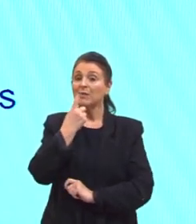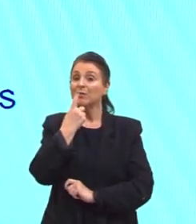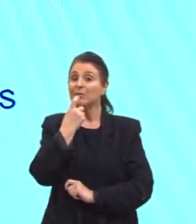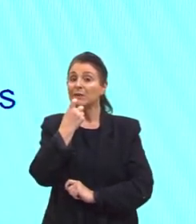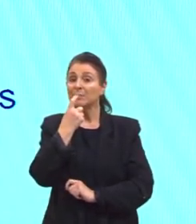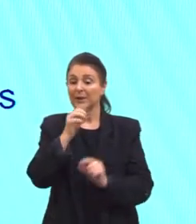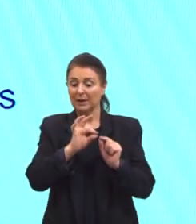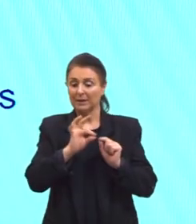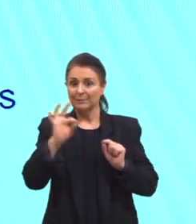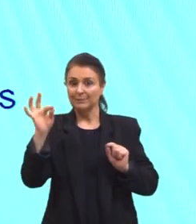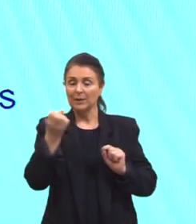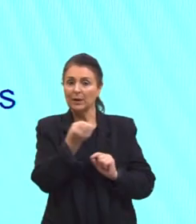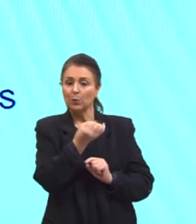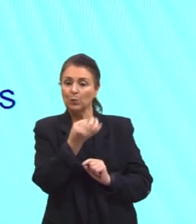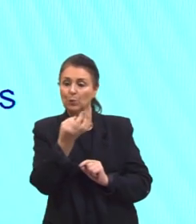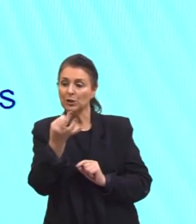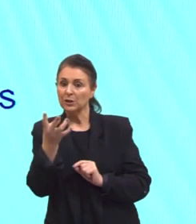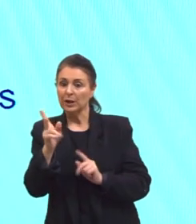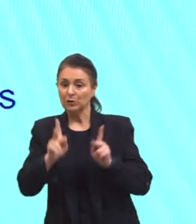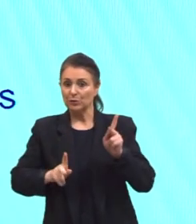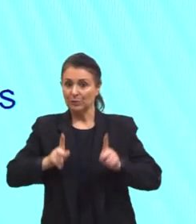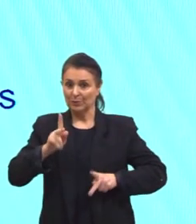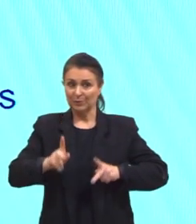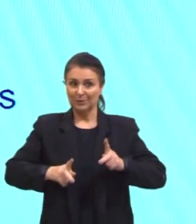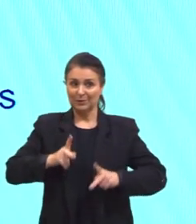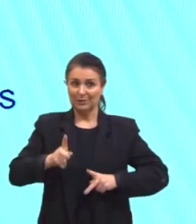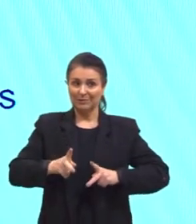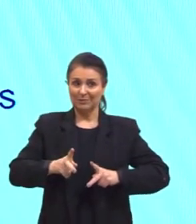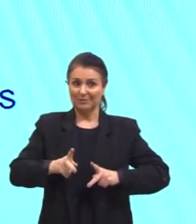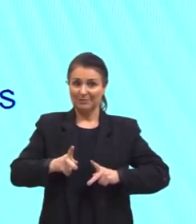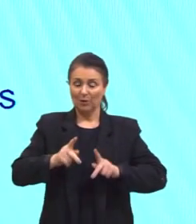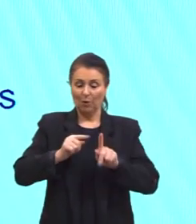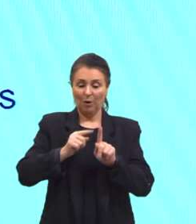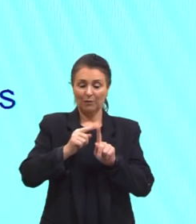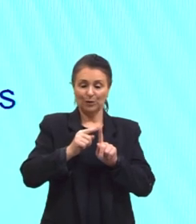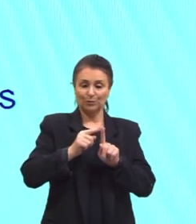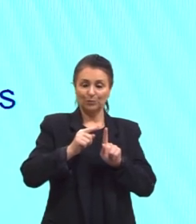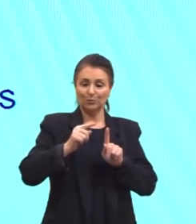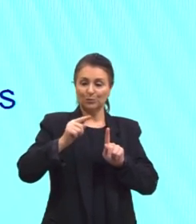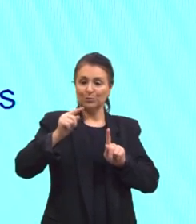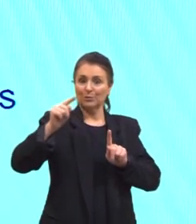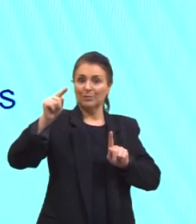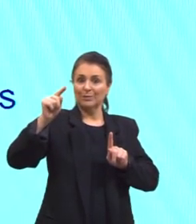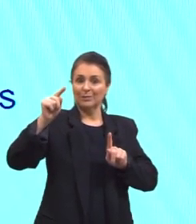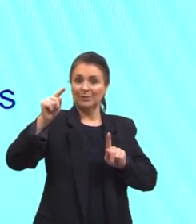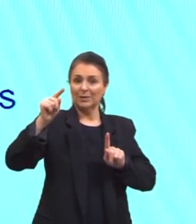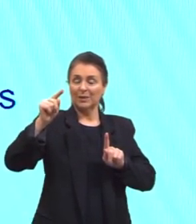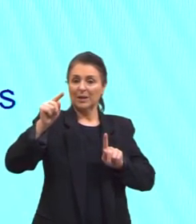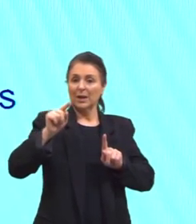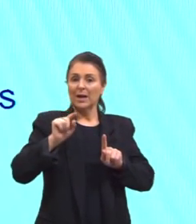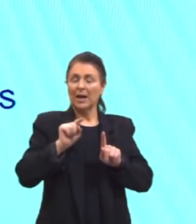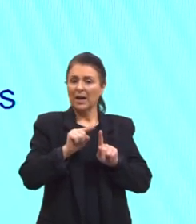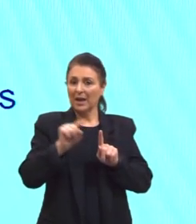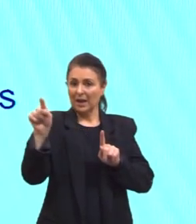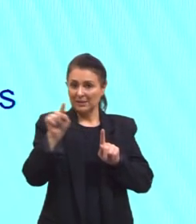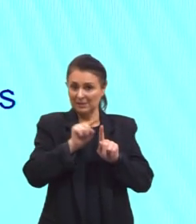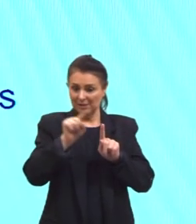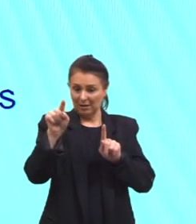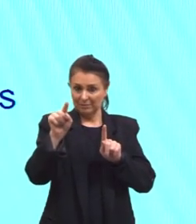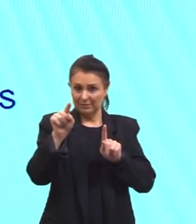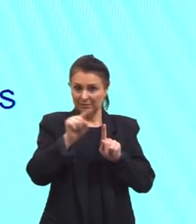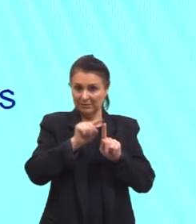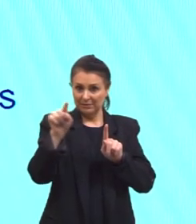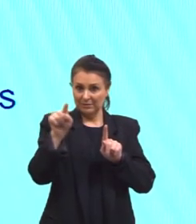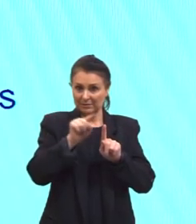vermelha é a quantidade de população certo exponencial aqui vai subindo né esse essa parte aqui